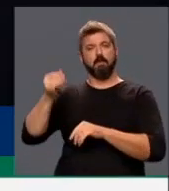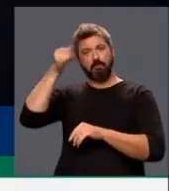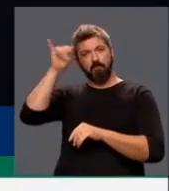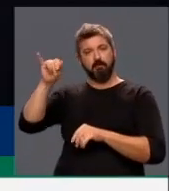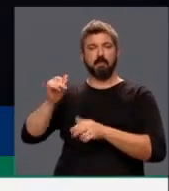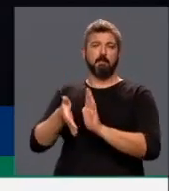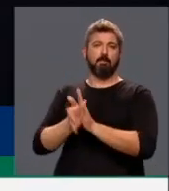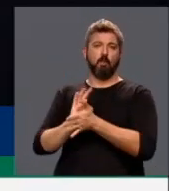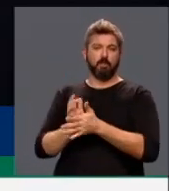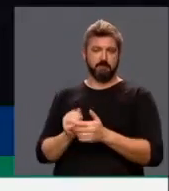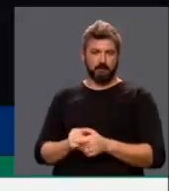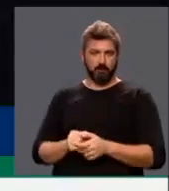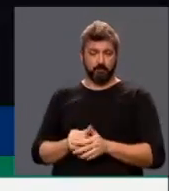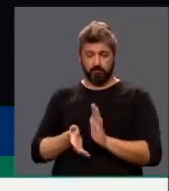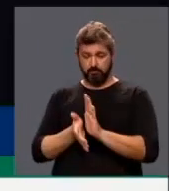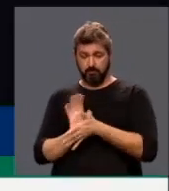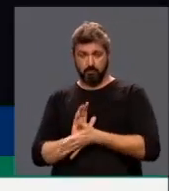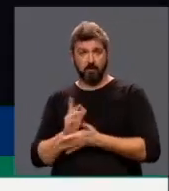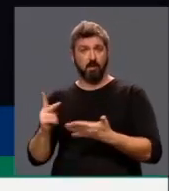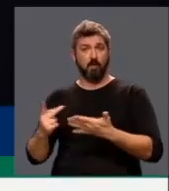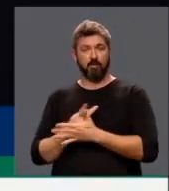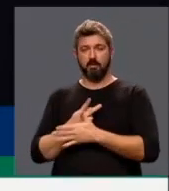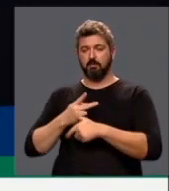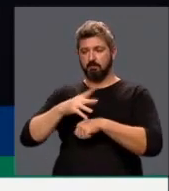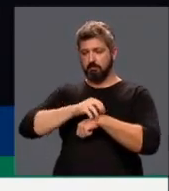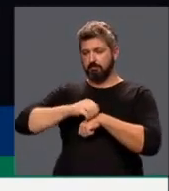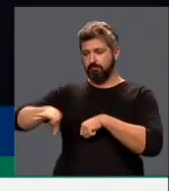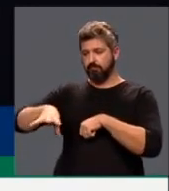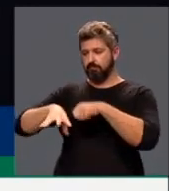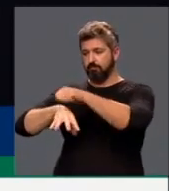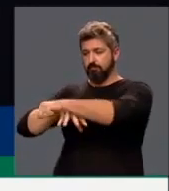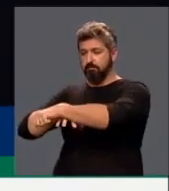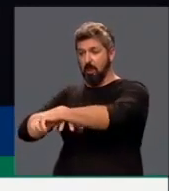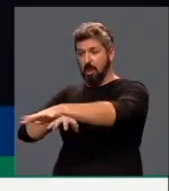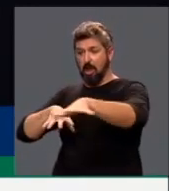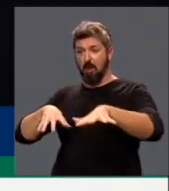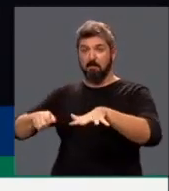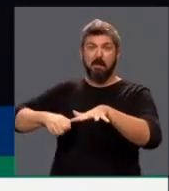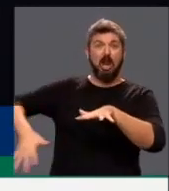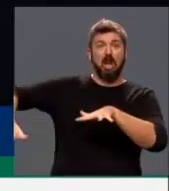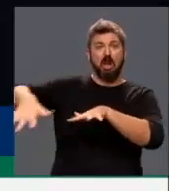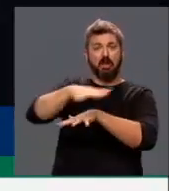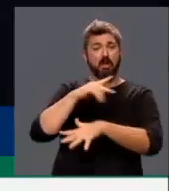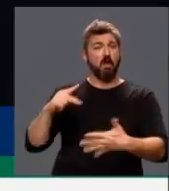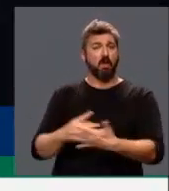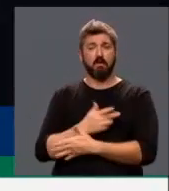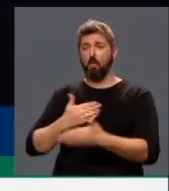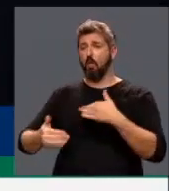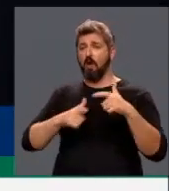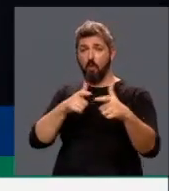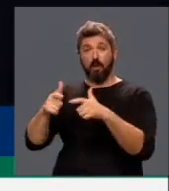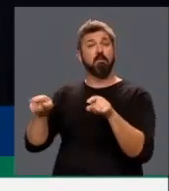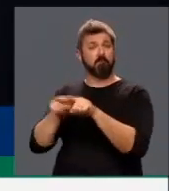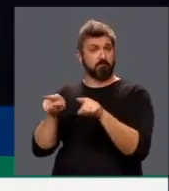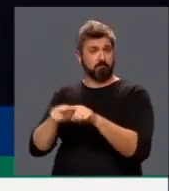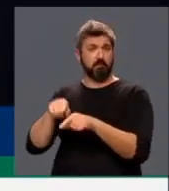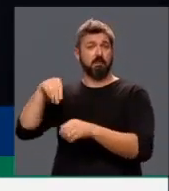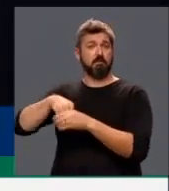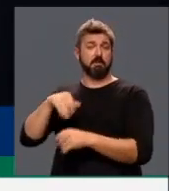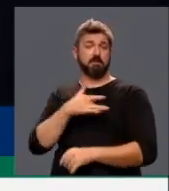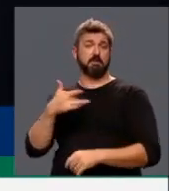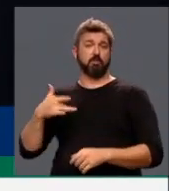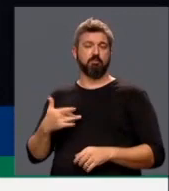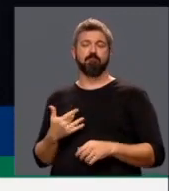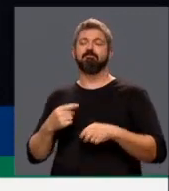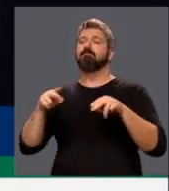sabe que as práticas racistas se reproduzem em todos os espaços, inclusive dentro dos estabelecimentos de saúde. Por isso, é